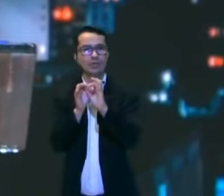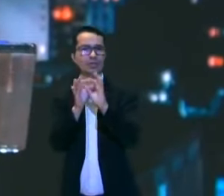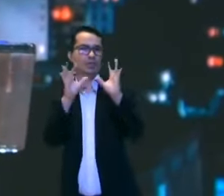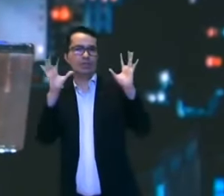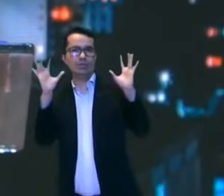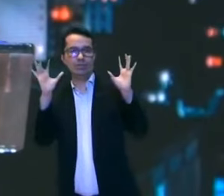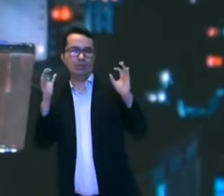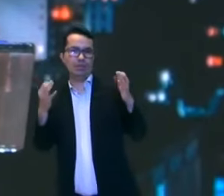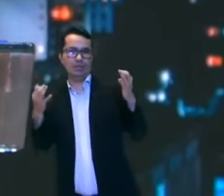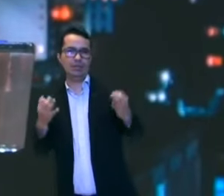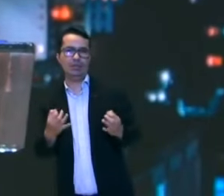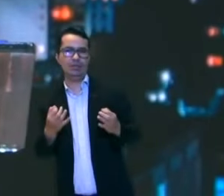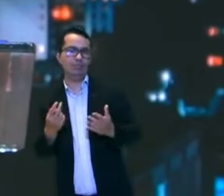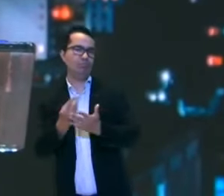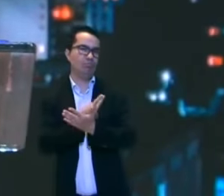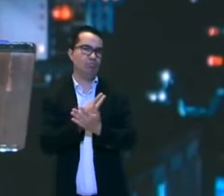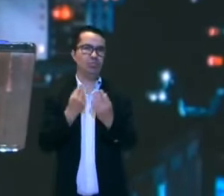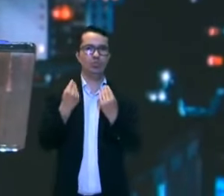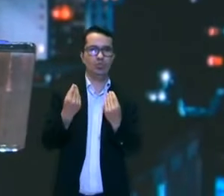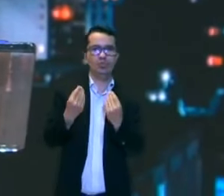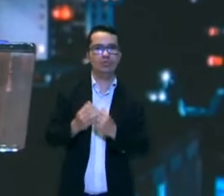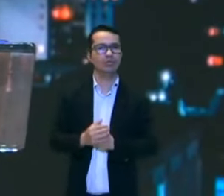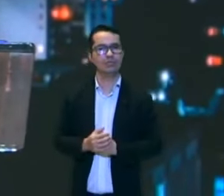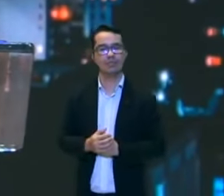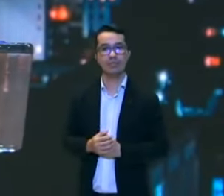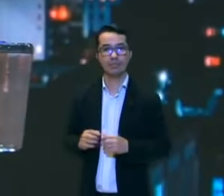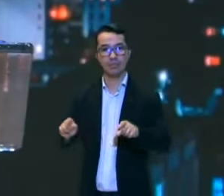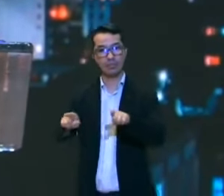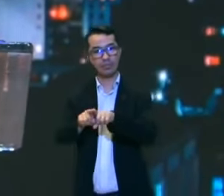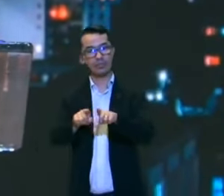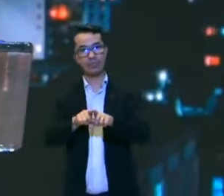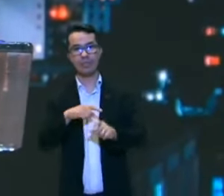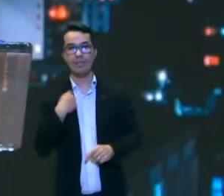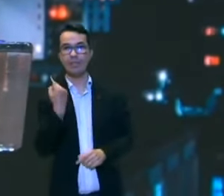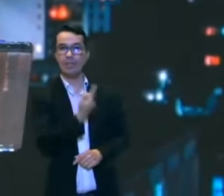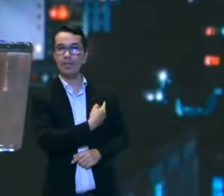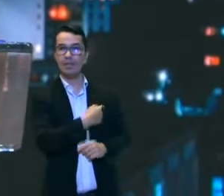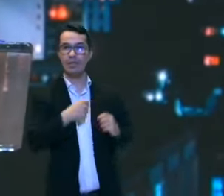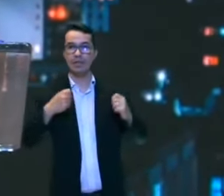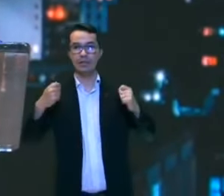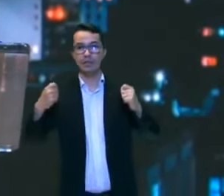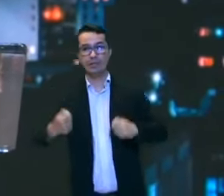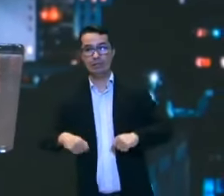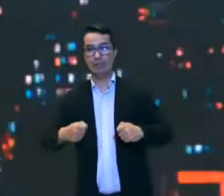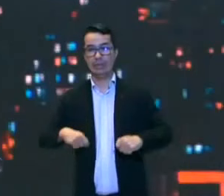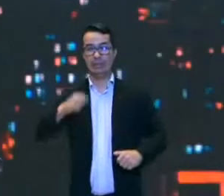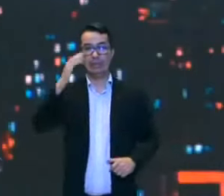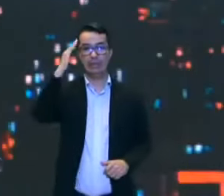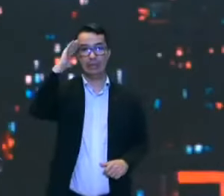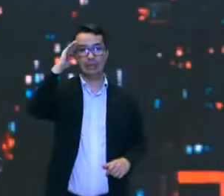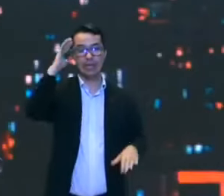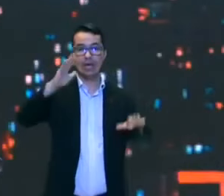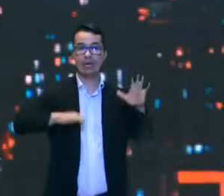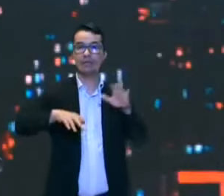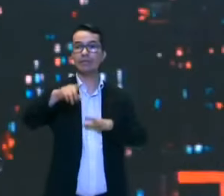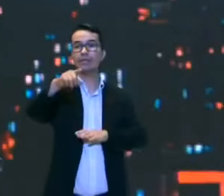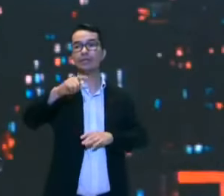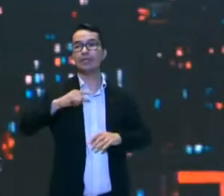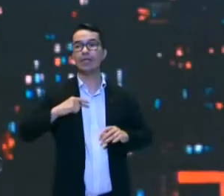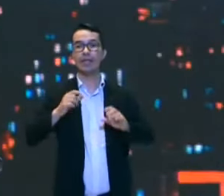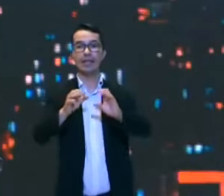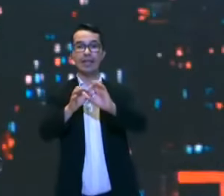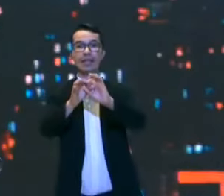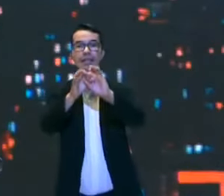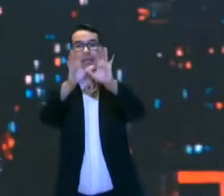Mas tenham cuidado para que essa liberdade de vocês não venha de algum modo a ser tropeço para